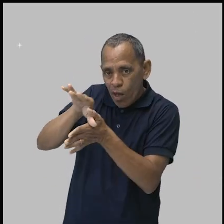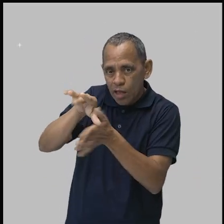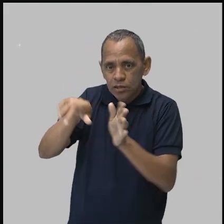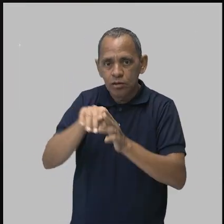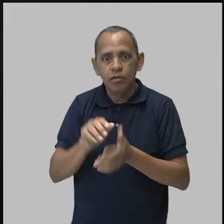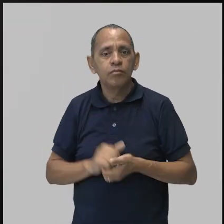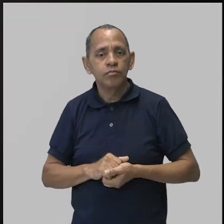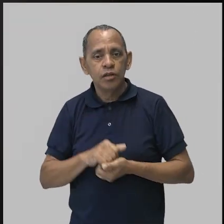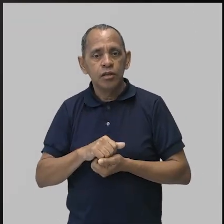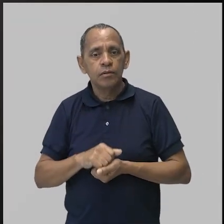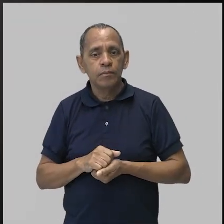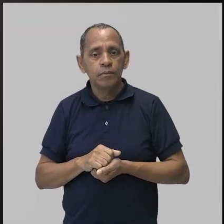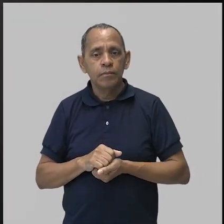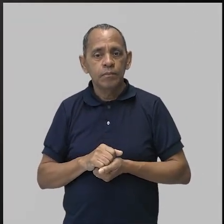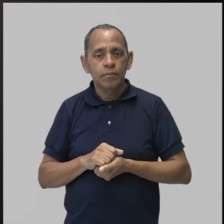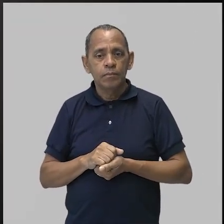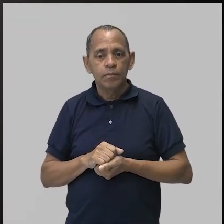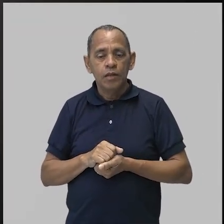pairando.